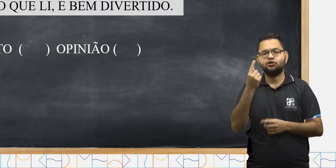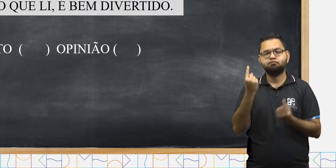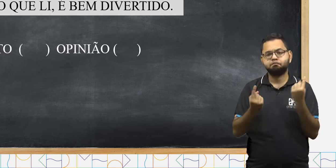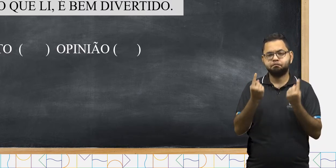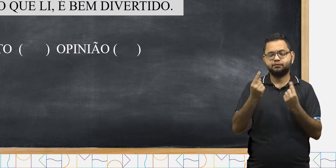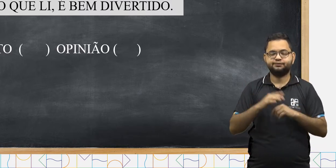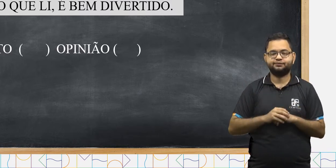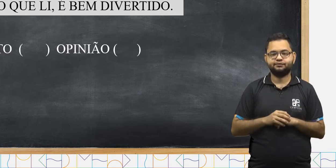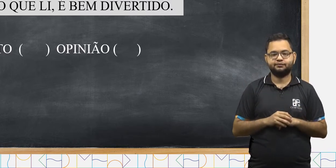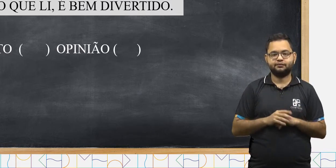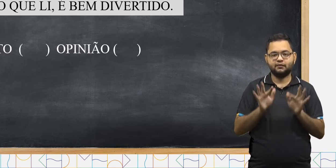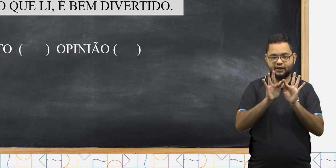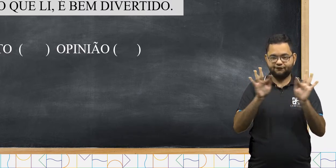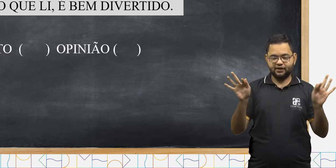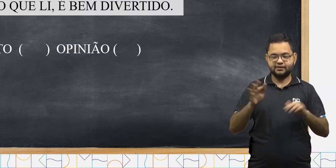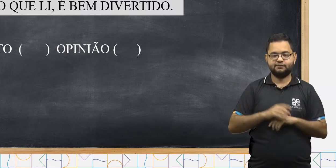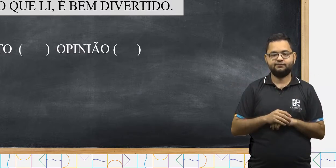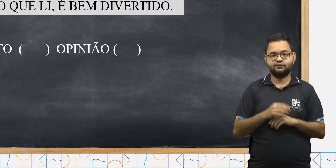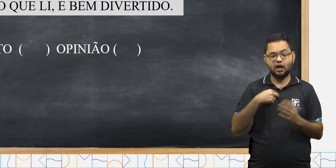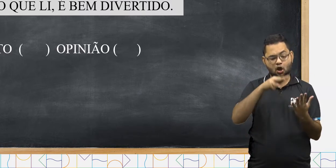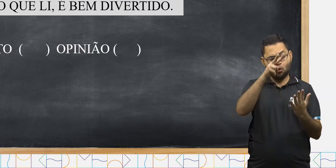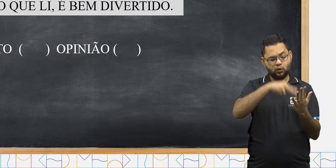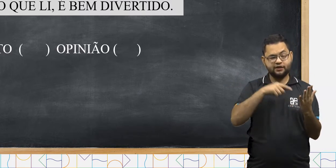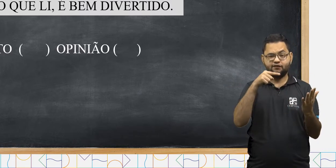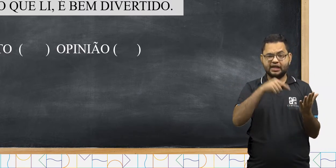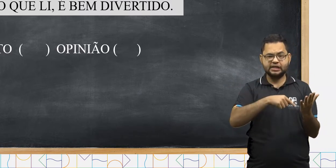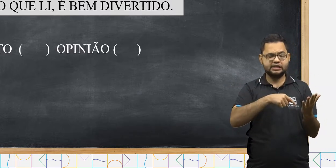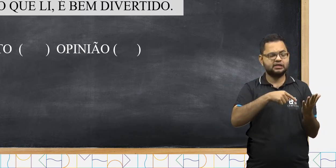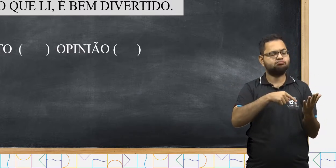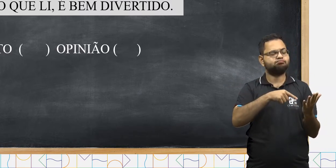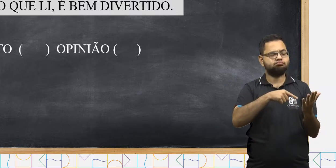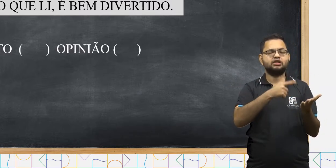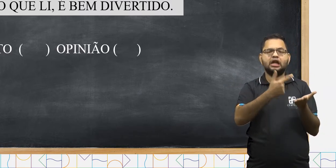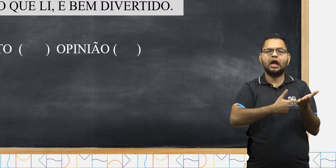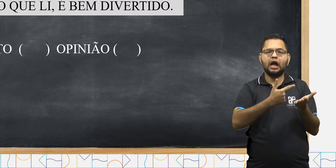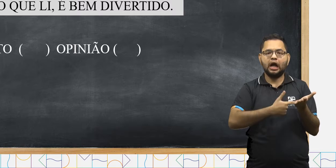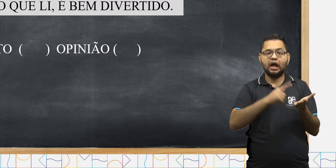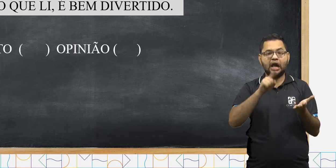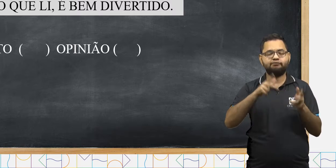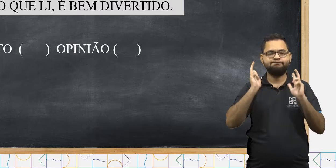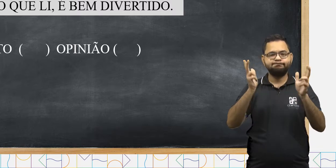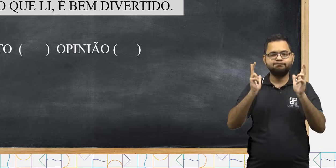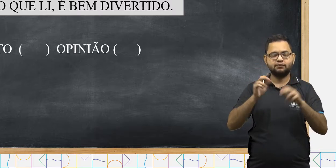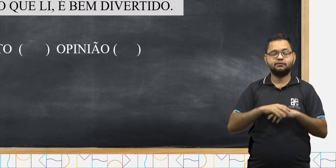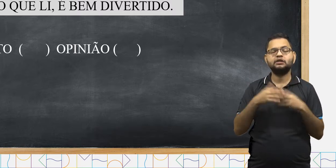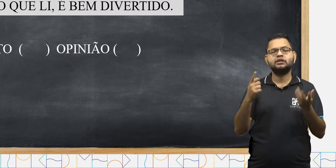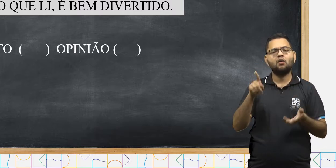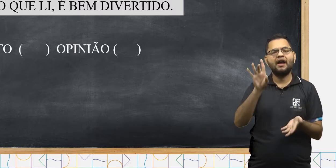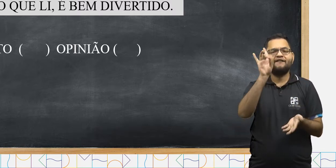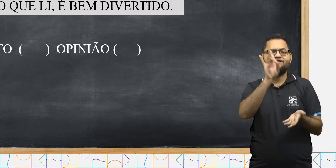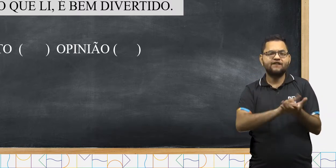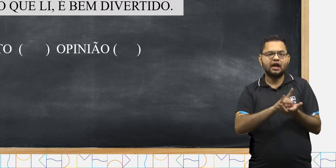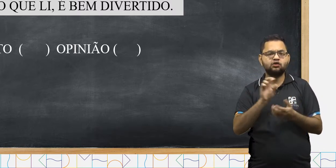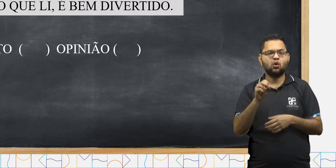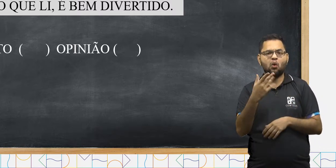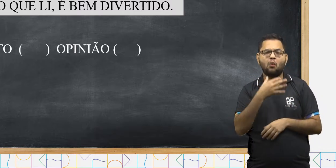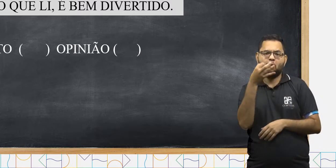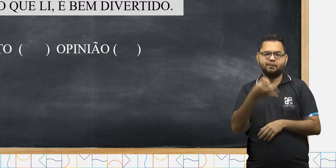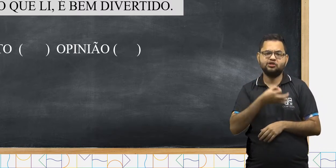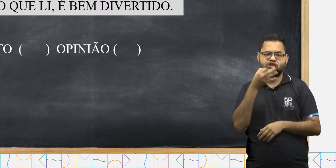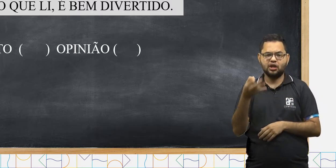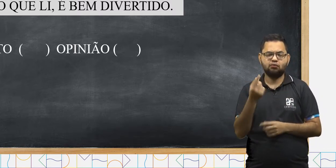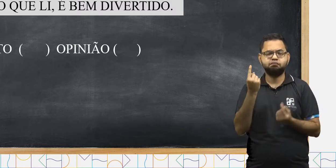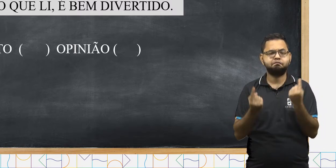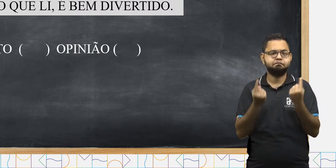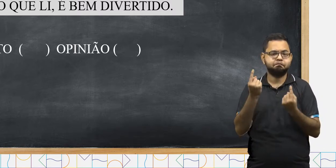opinião. O livro que li é bem divertido. Aluno, isso é um fato ou isso é